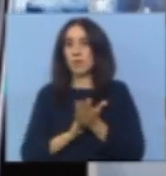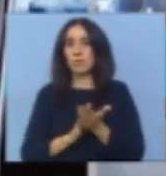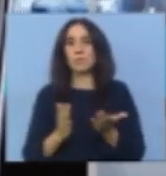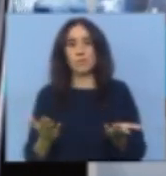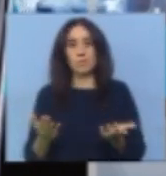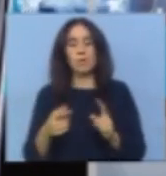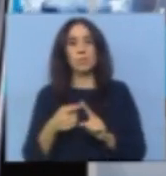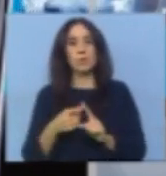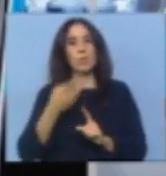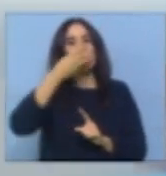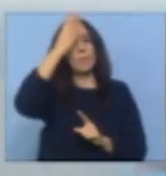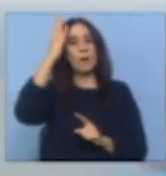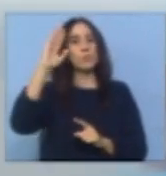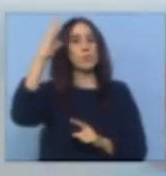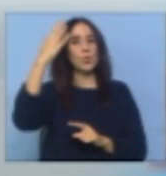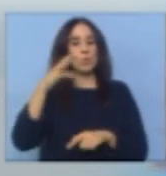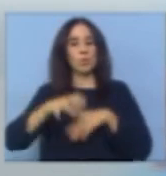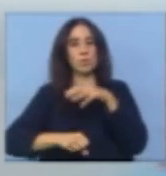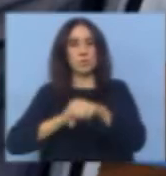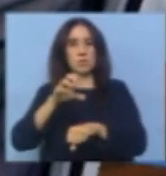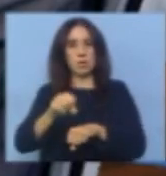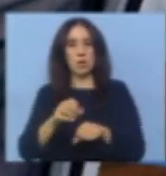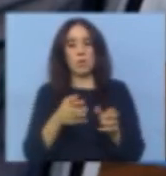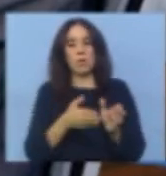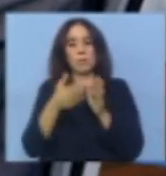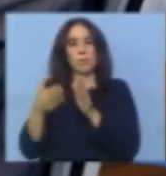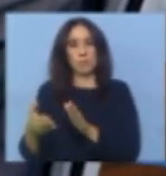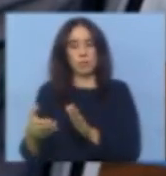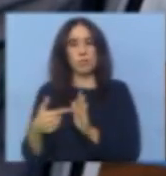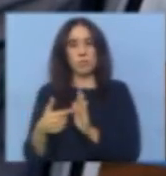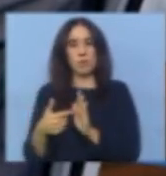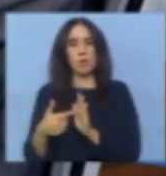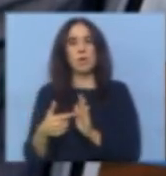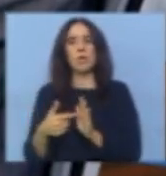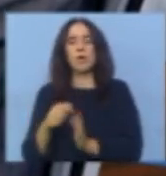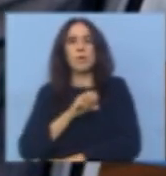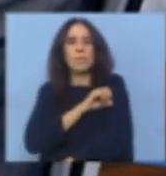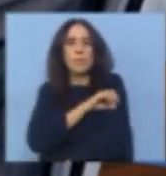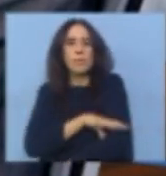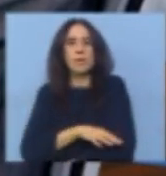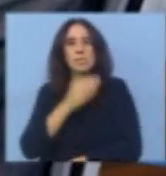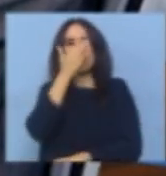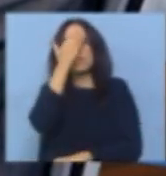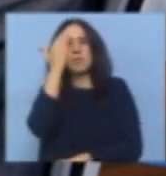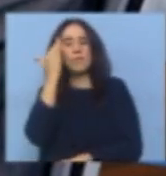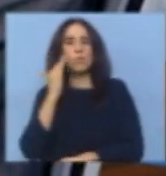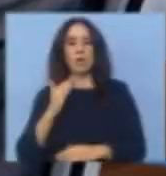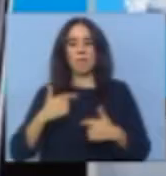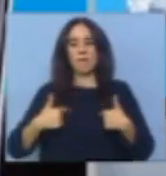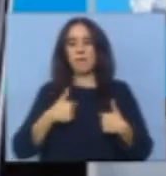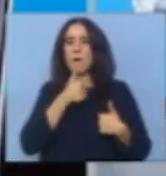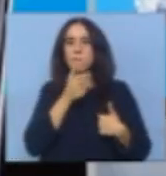grande dominação romana, que se por um lado podia agravar fenómenos de pobreza e dificuldades de